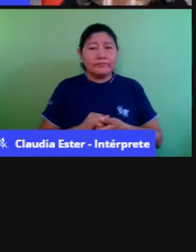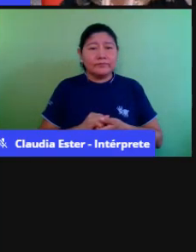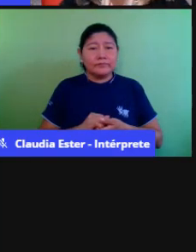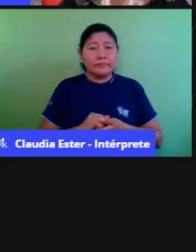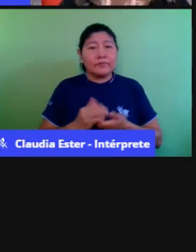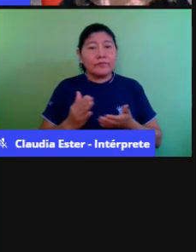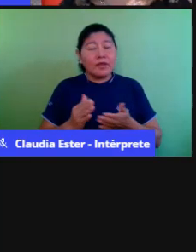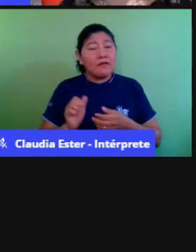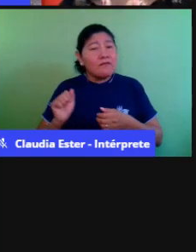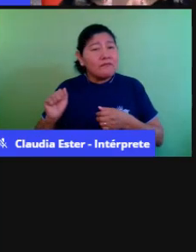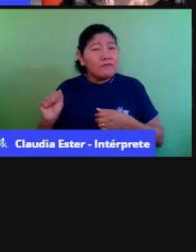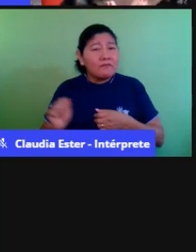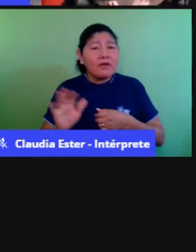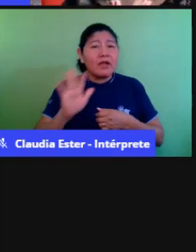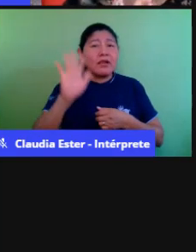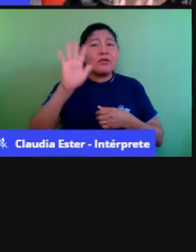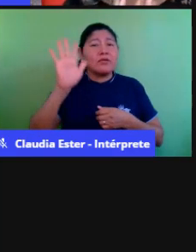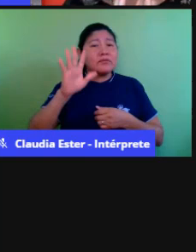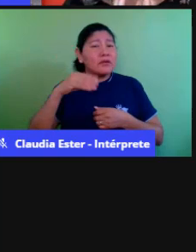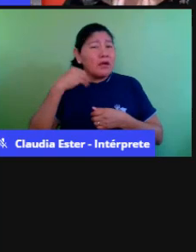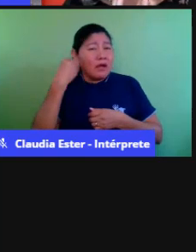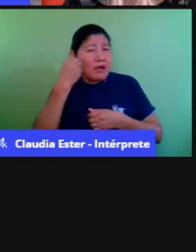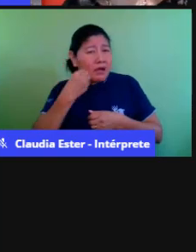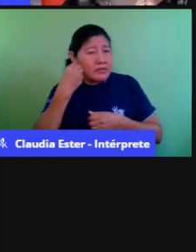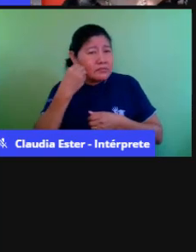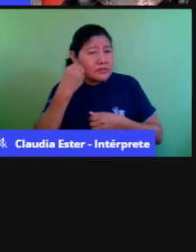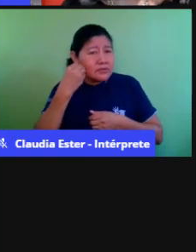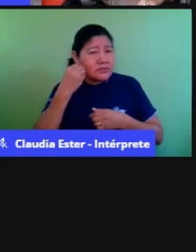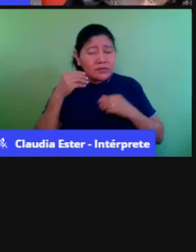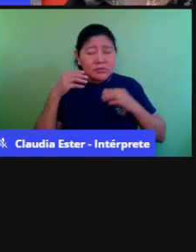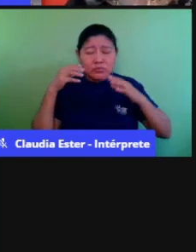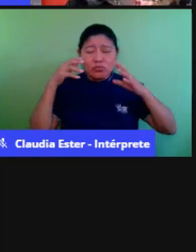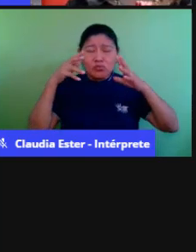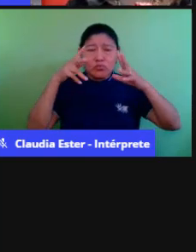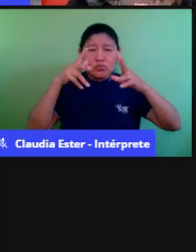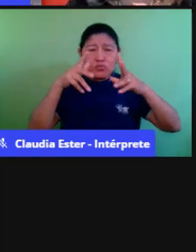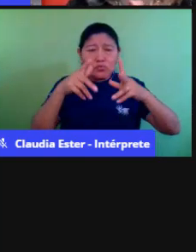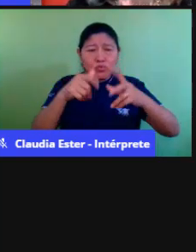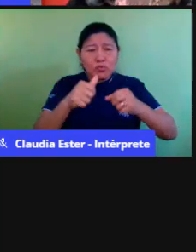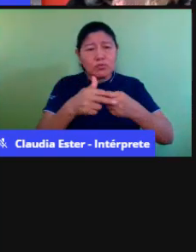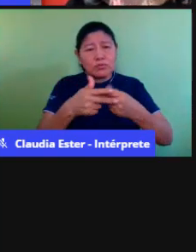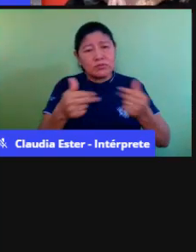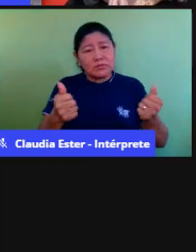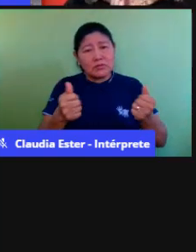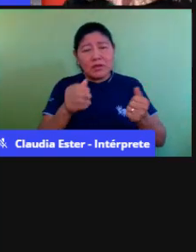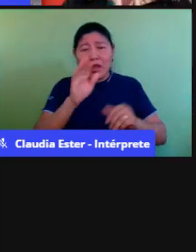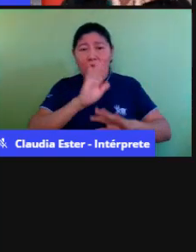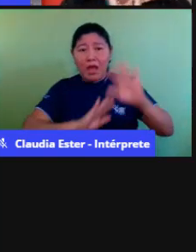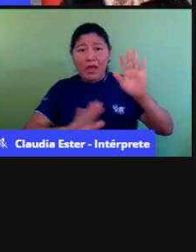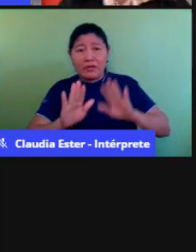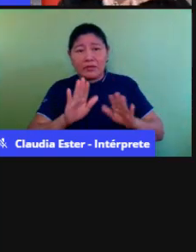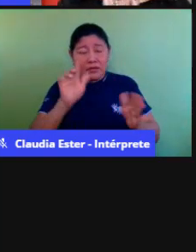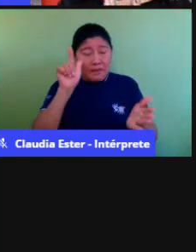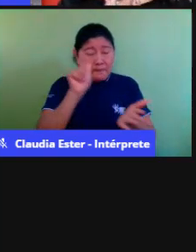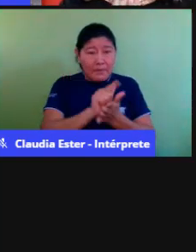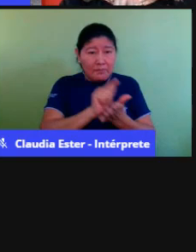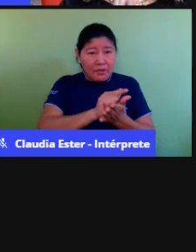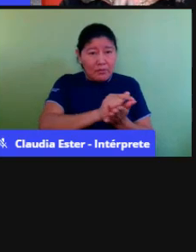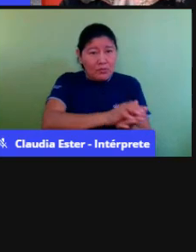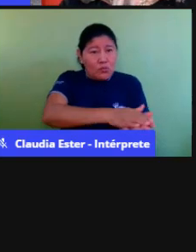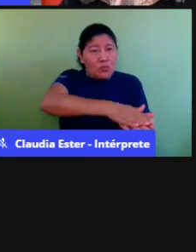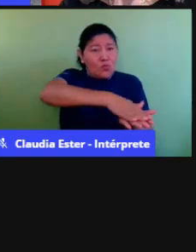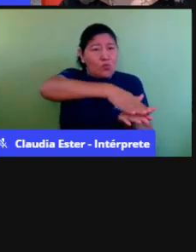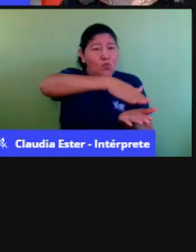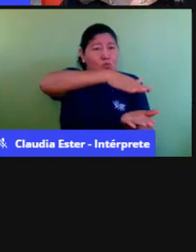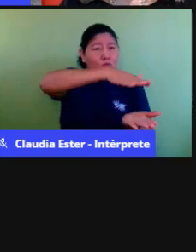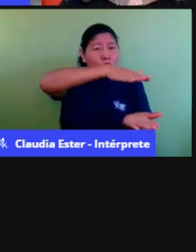Valorizar as experiências mais do que o produto final. Quantidade de papel não representa qualidade nas vivências. Então,